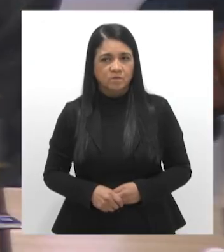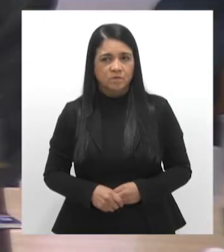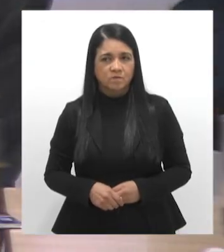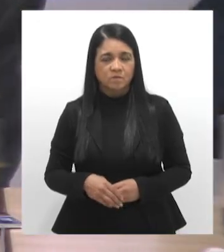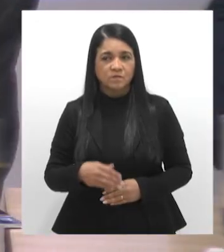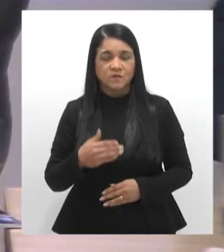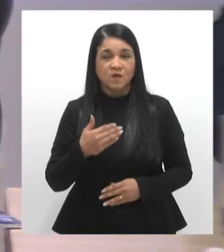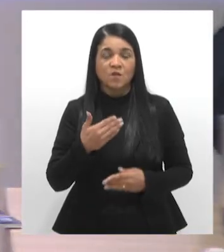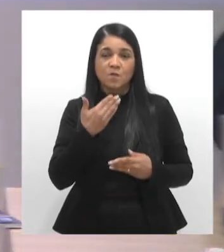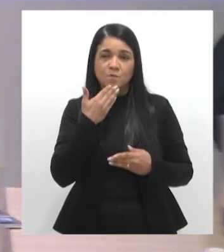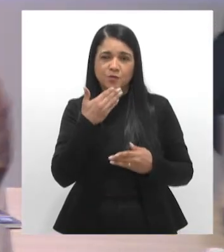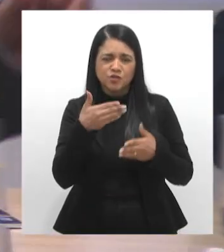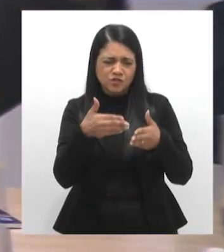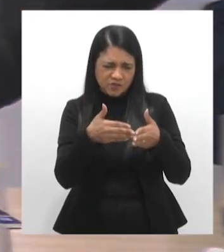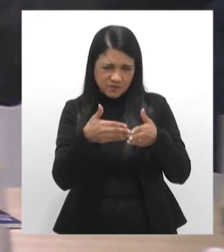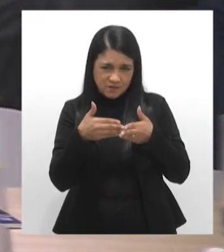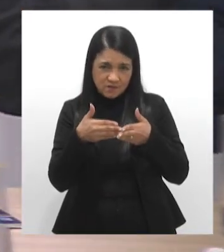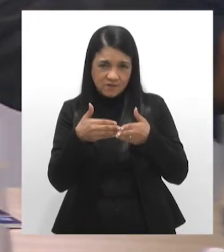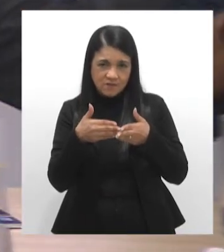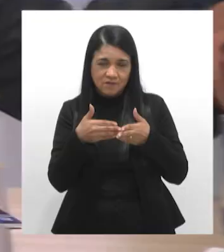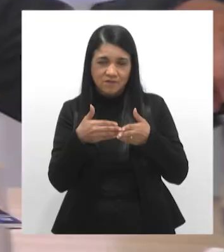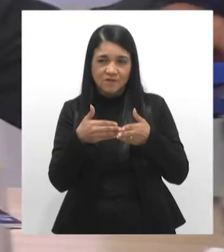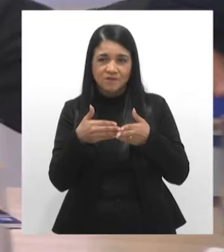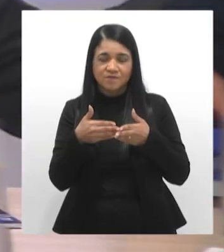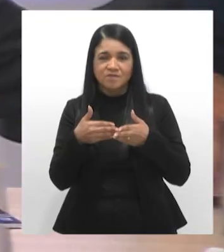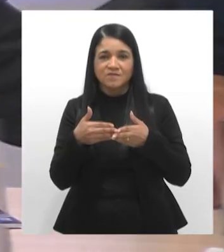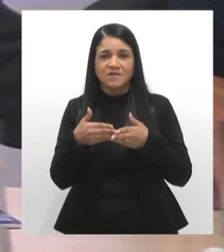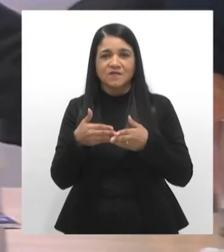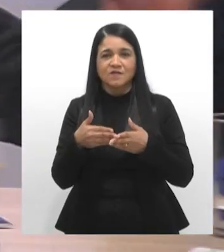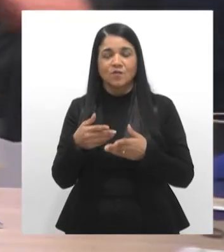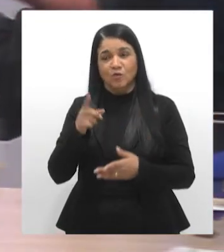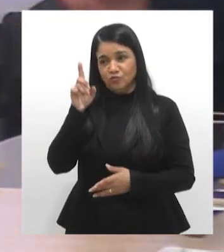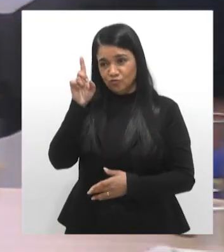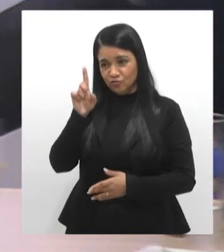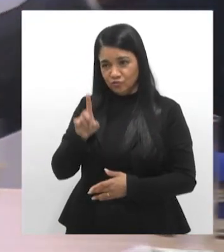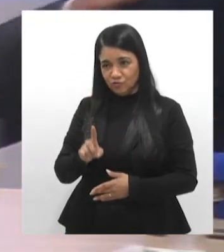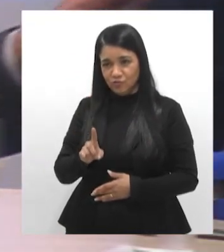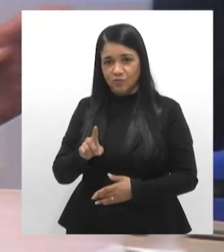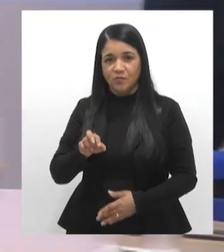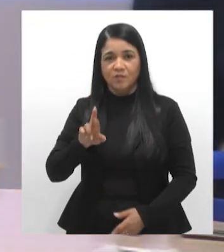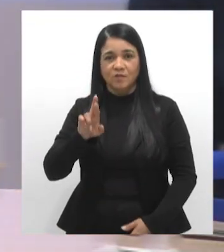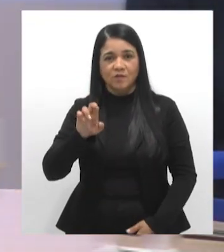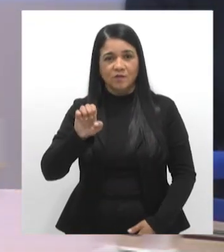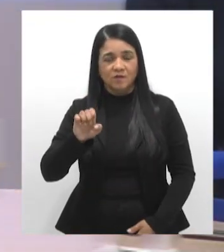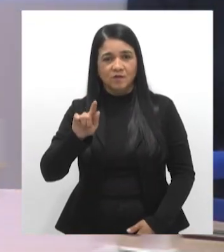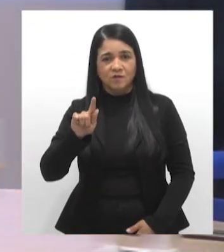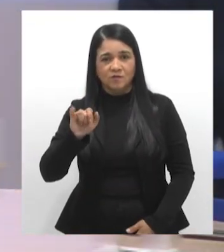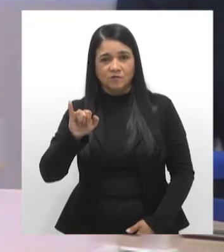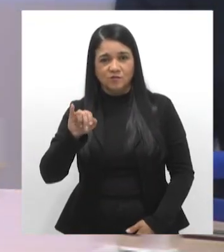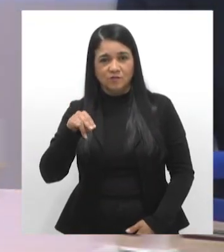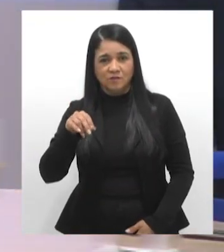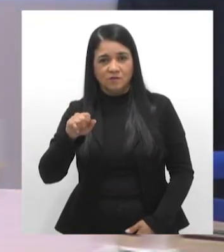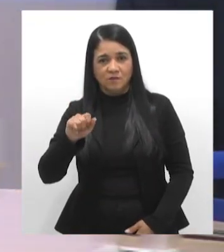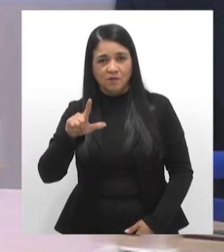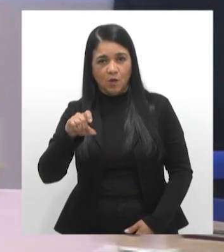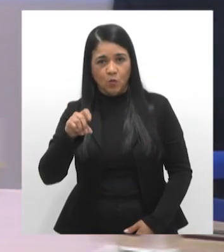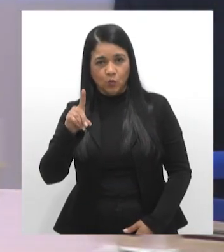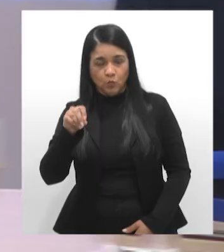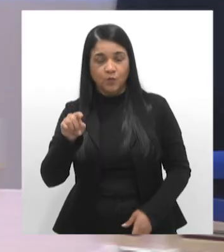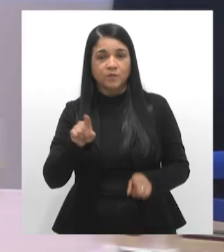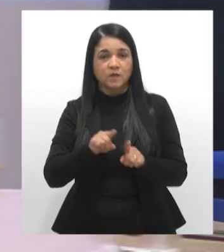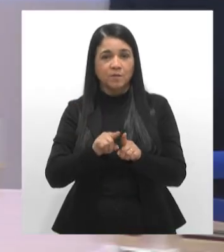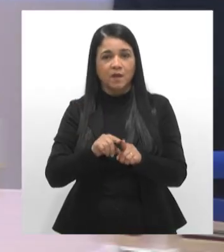Pedindo licença ao nosso diretor Reginaldo e também a Adriana.